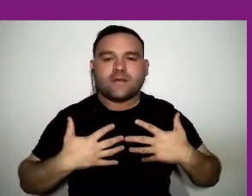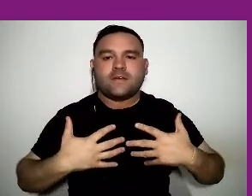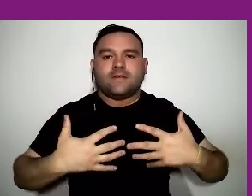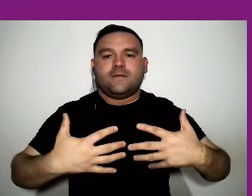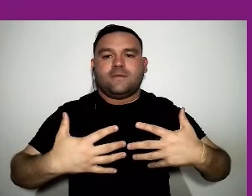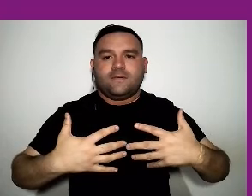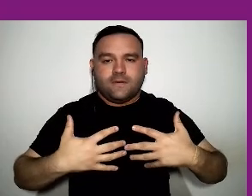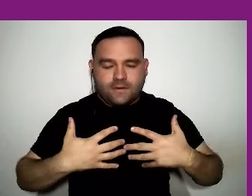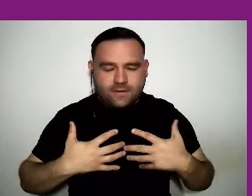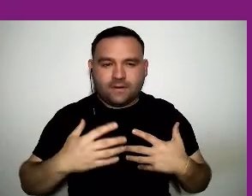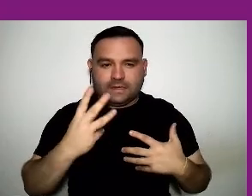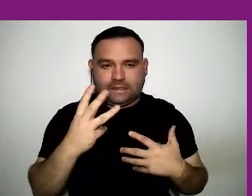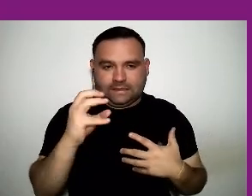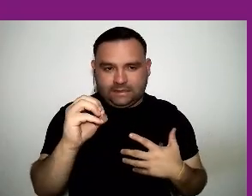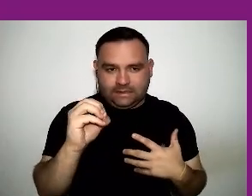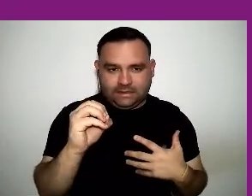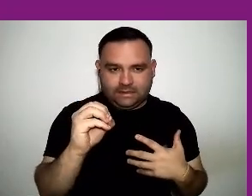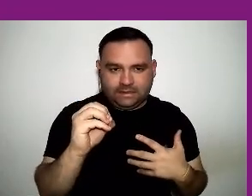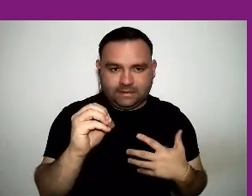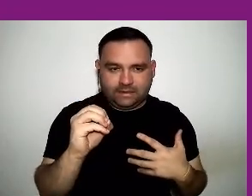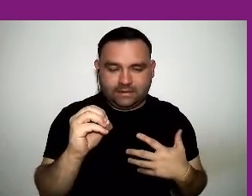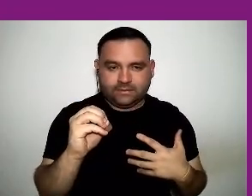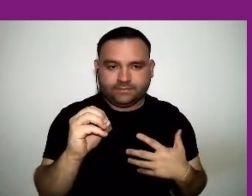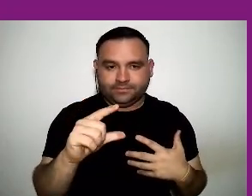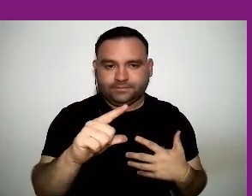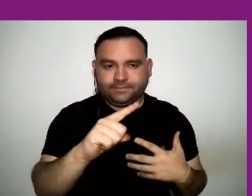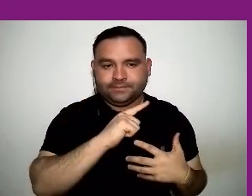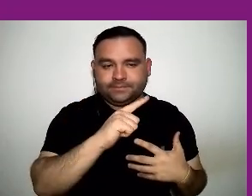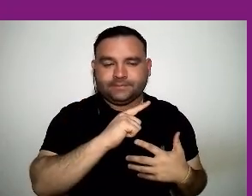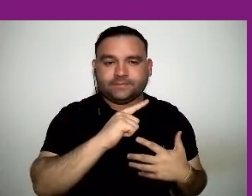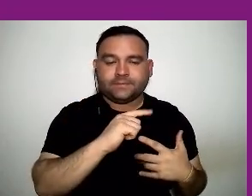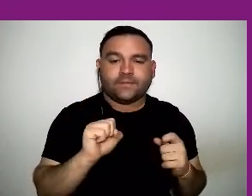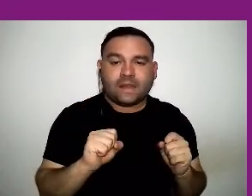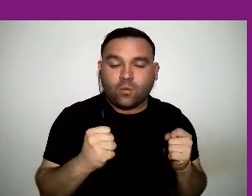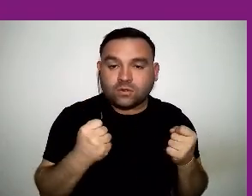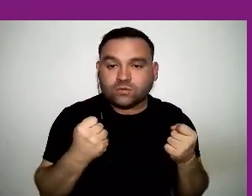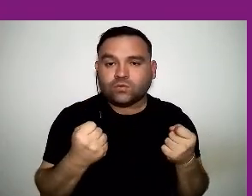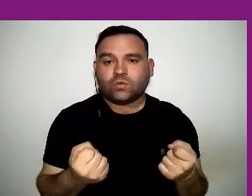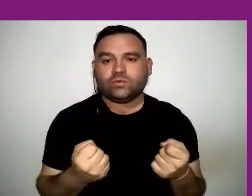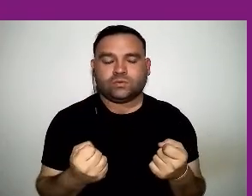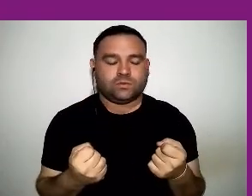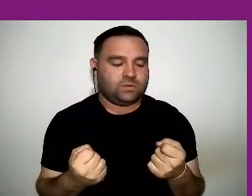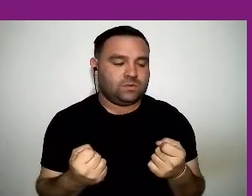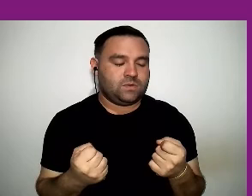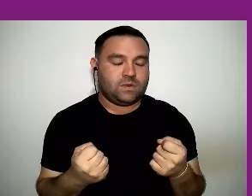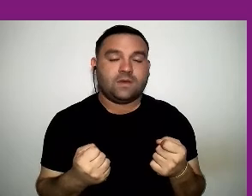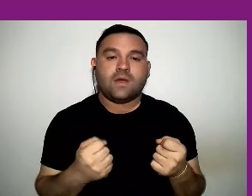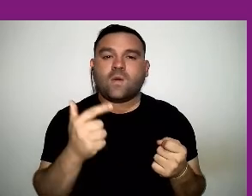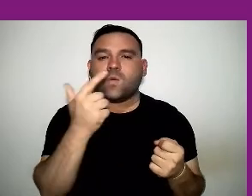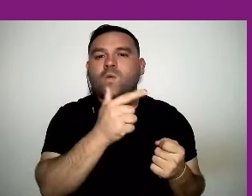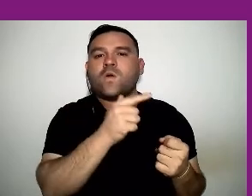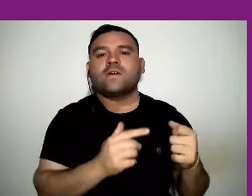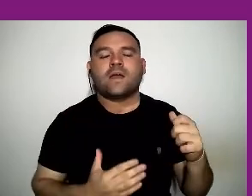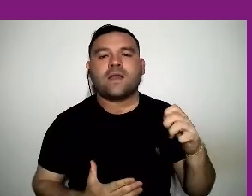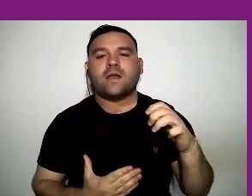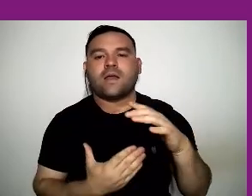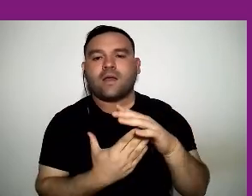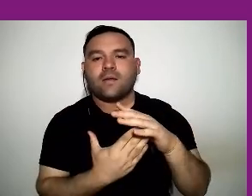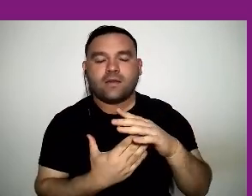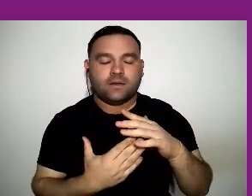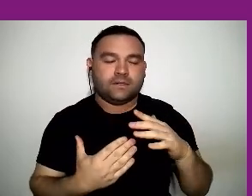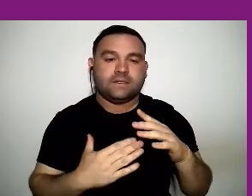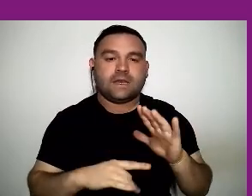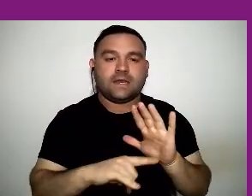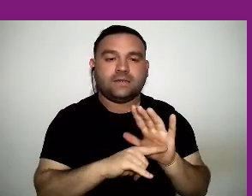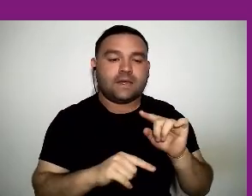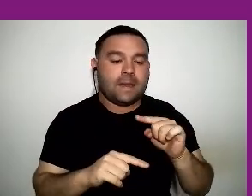de 30, faz um esforço muscular chegando a uma pressão